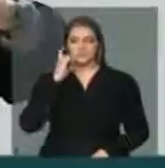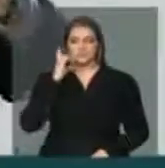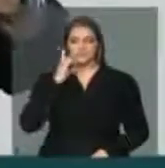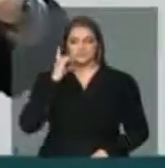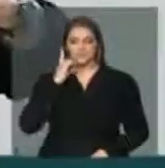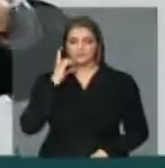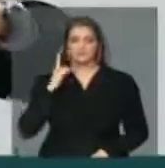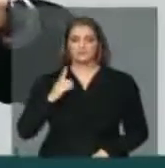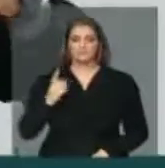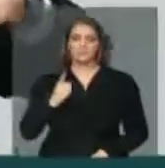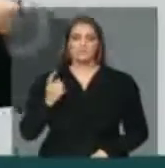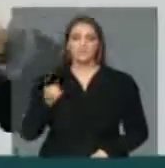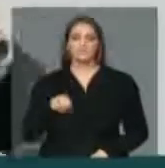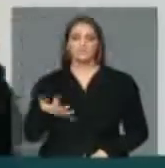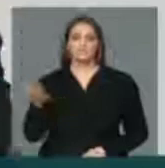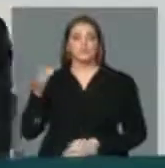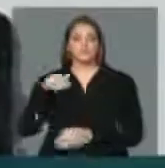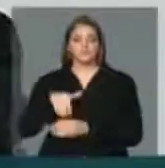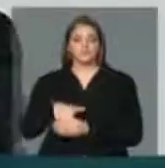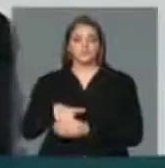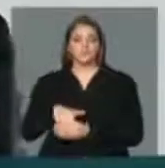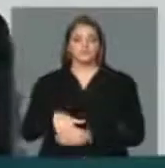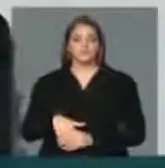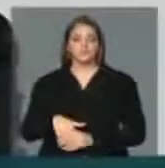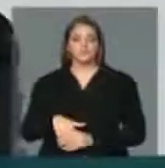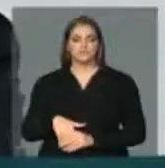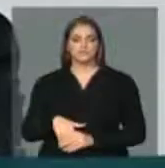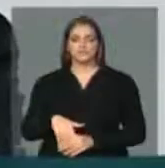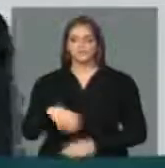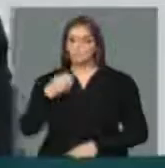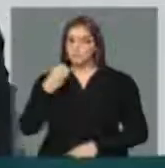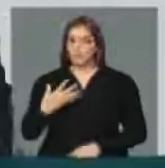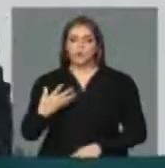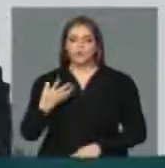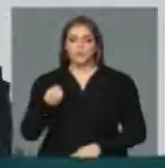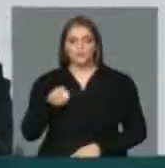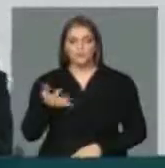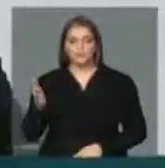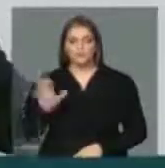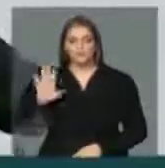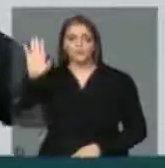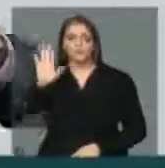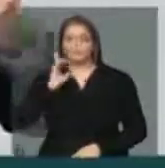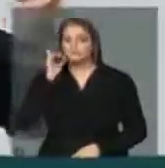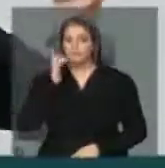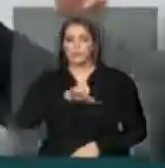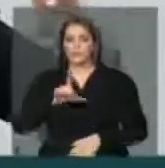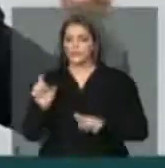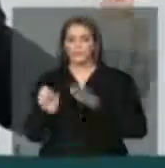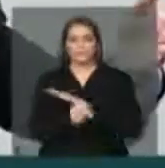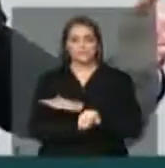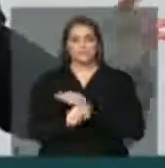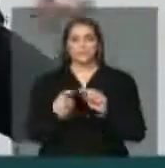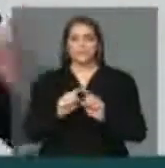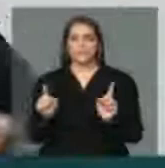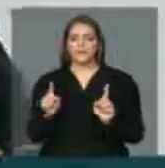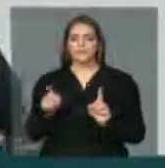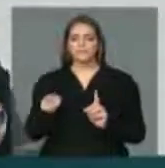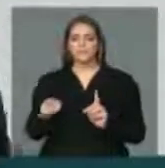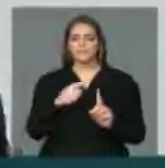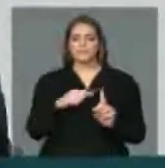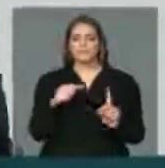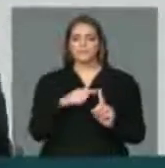ter uma votação, candidato ter uma votação fortíssima e não ser eleito, e deputado com metade dos votos ser